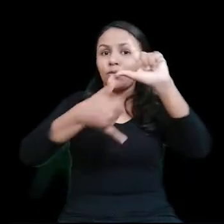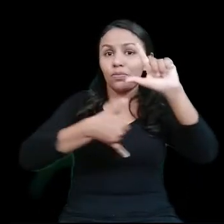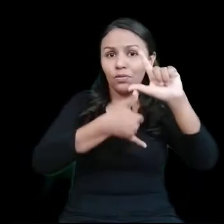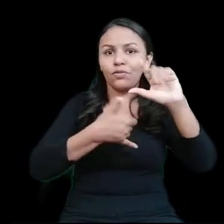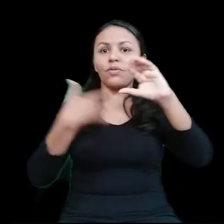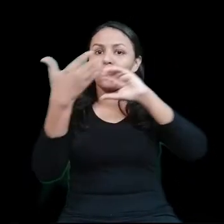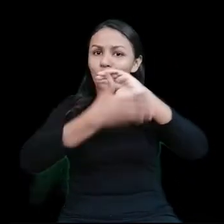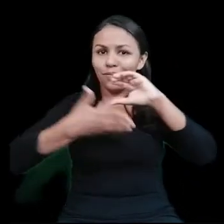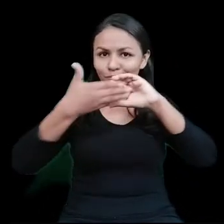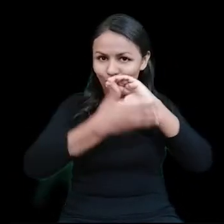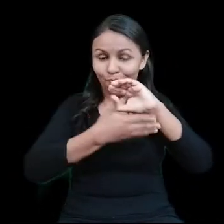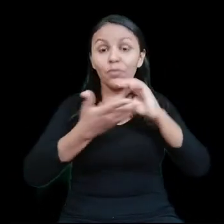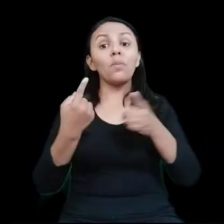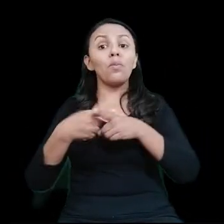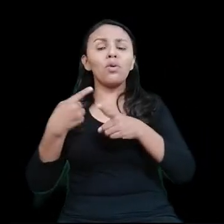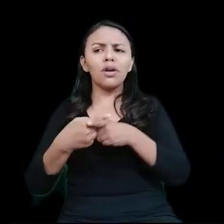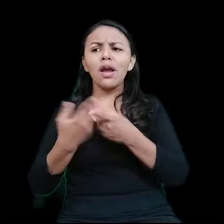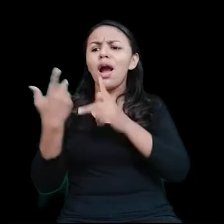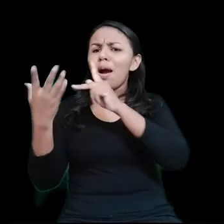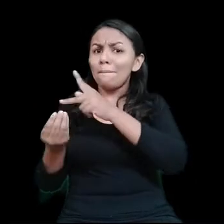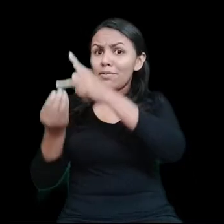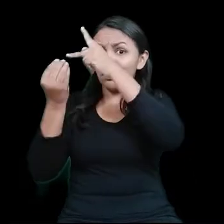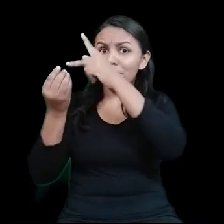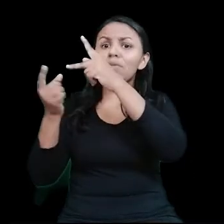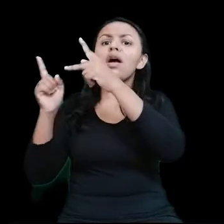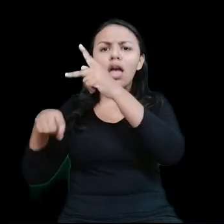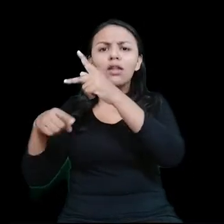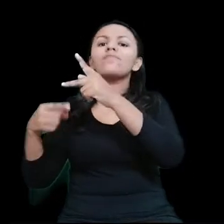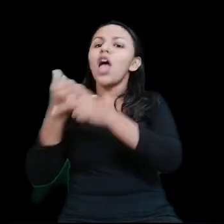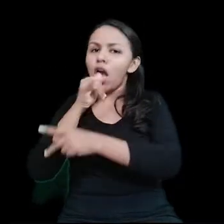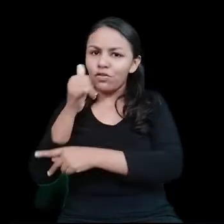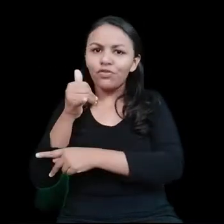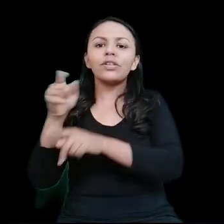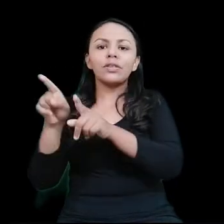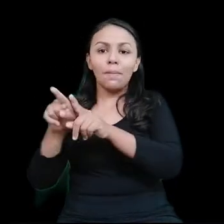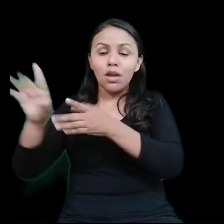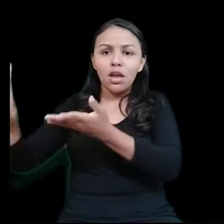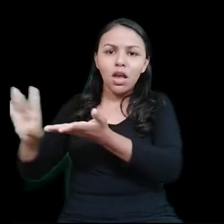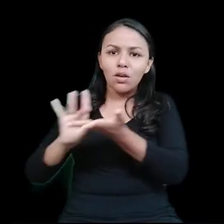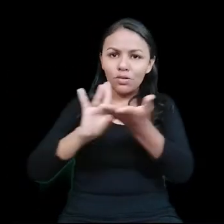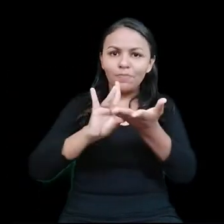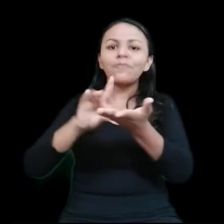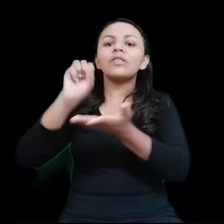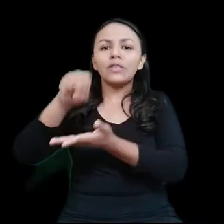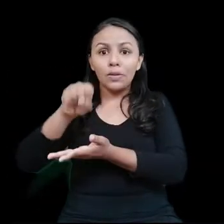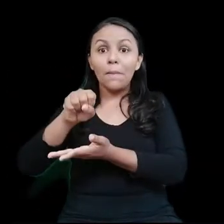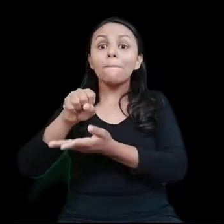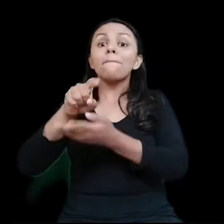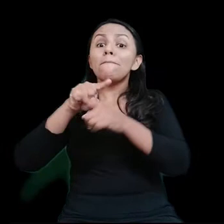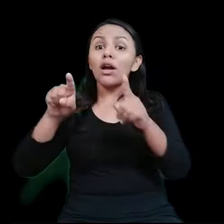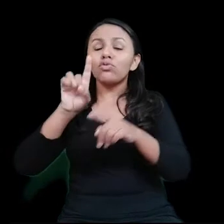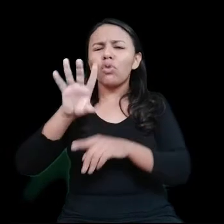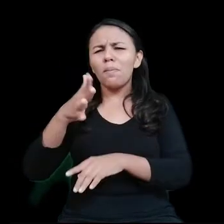e aos carboidratos, visto que as proteínas elas podem fornecer substratos para a produção de